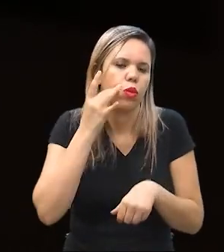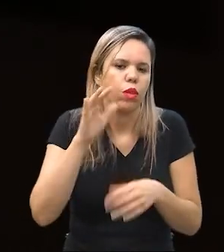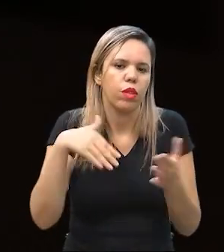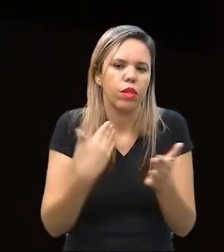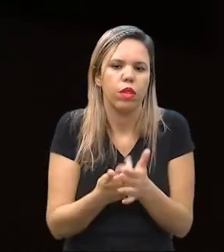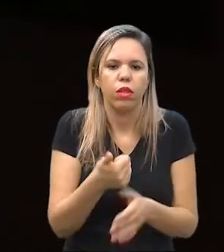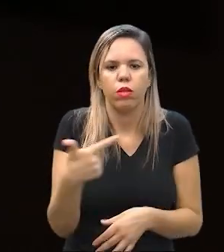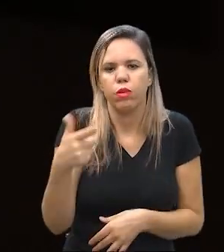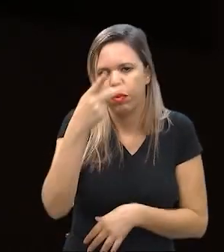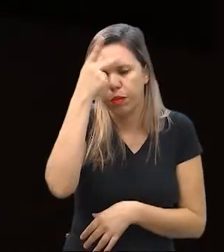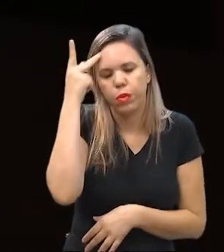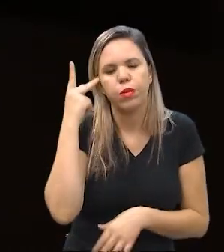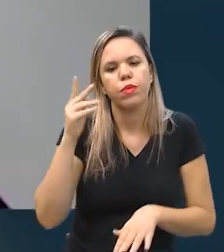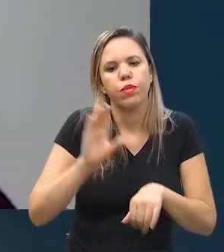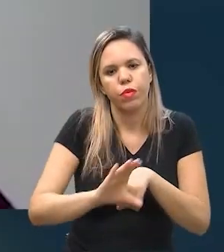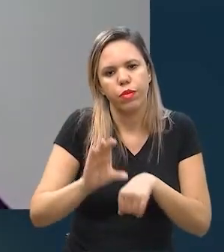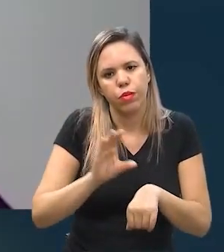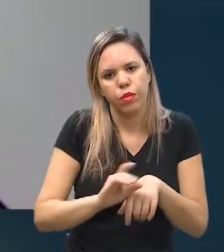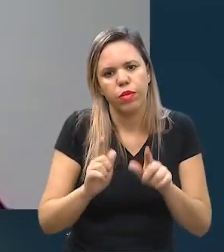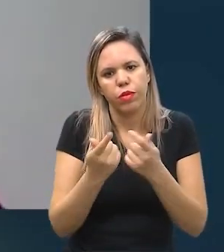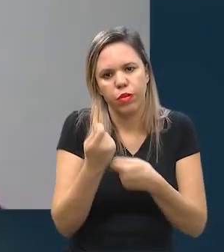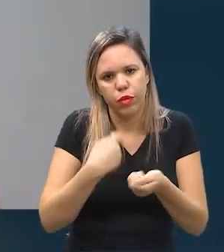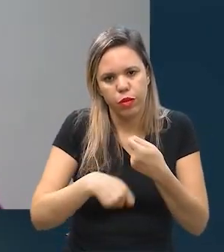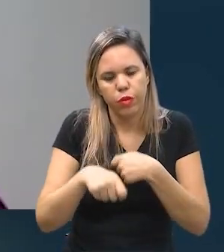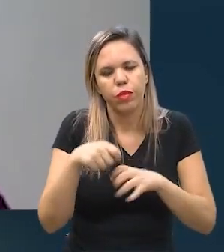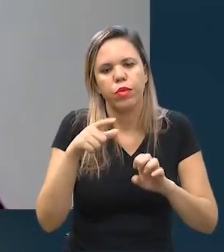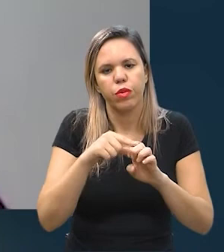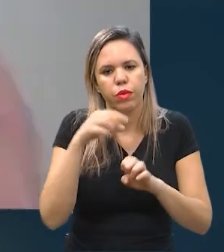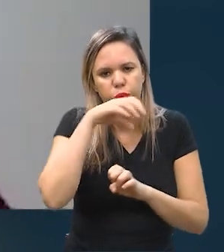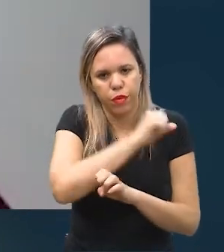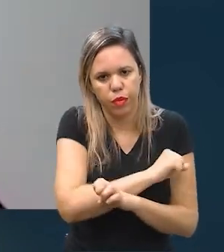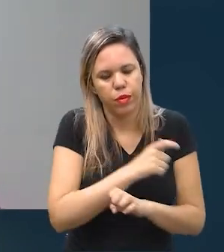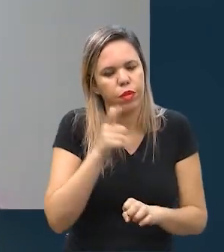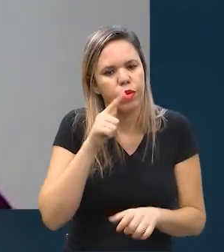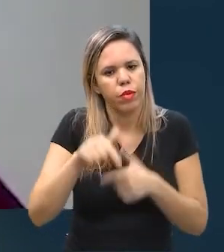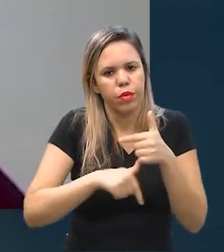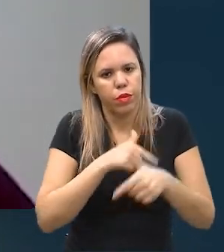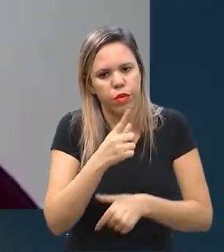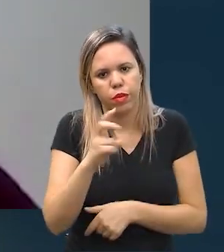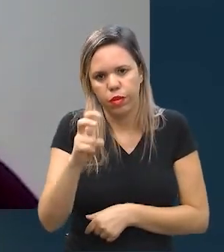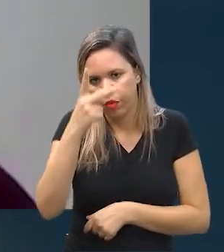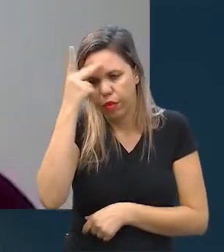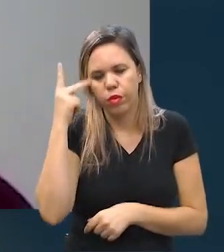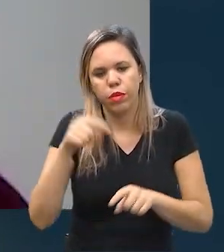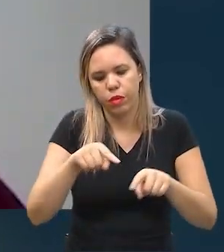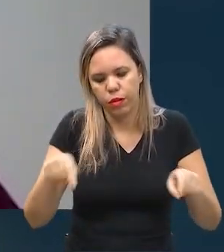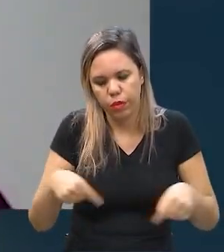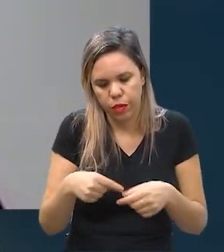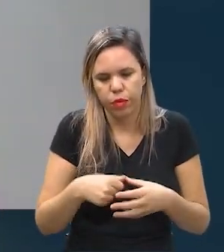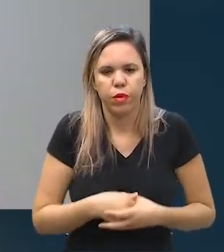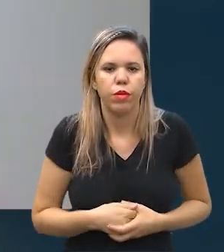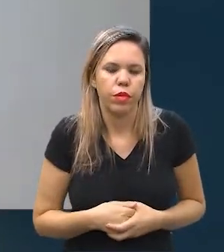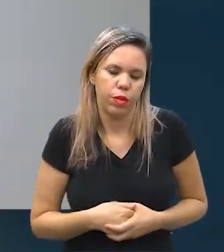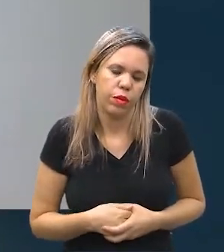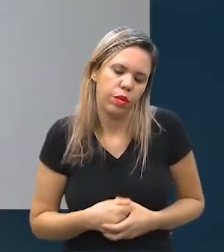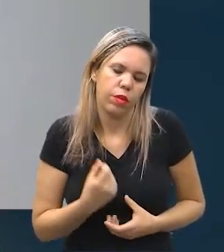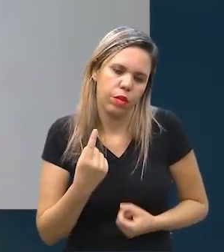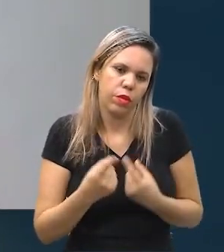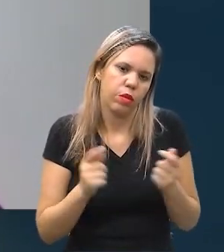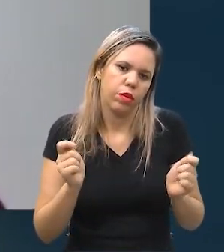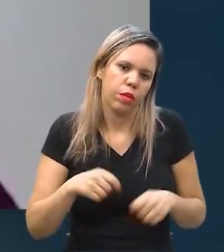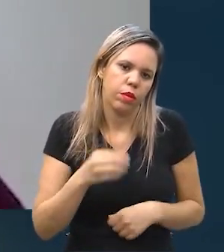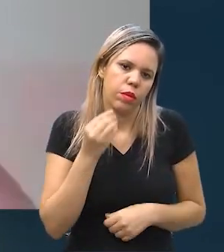12 pessoas. A gente tem os cursos de gestão do Empreenda Rápido, que a gente está conseguindo trabalhar com 15 pessoas na sala. Então, estamos com